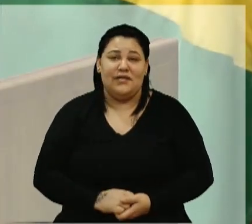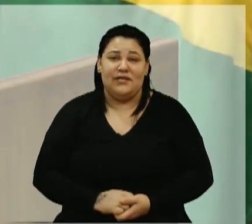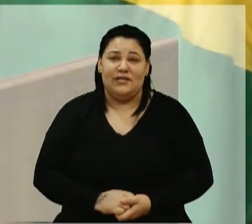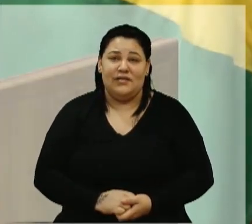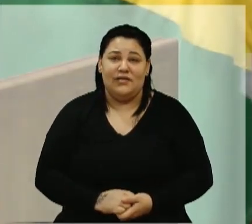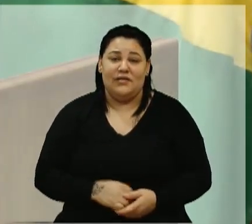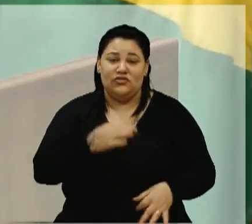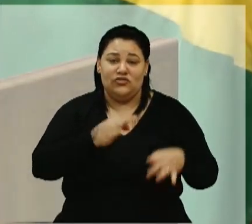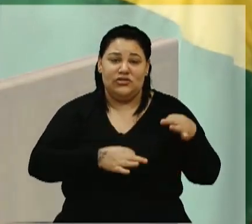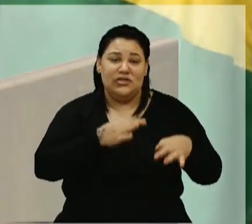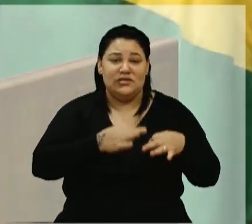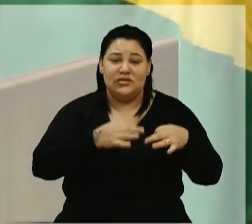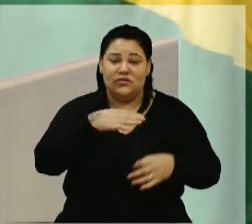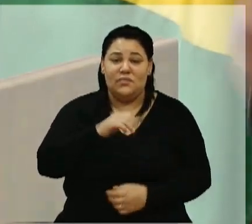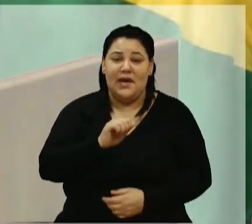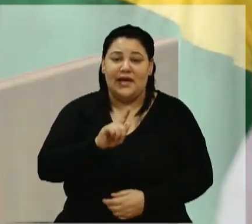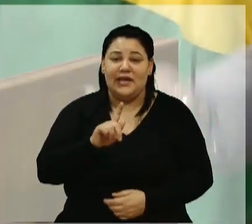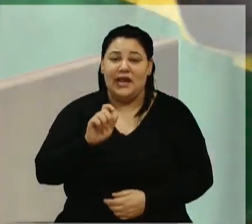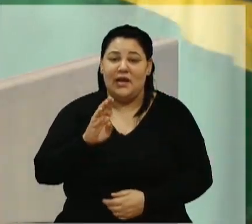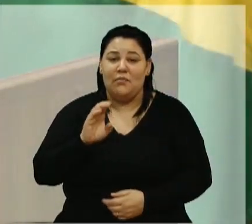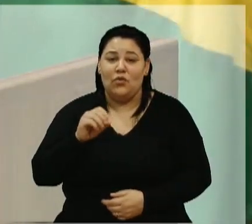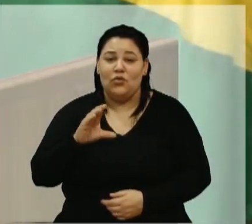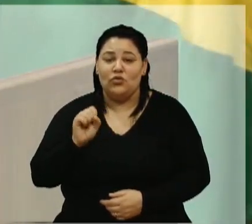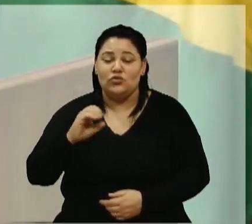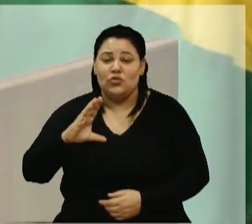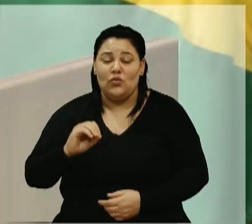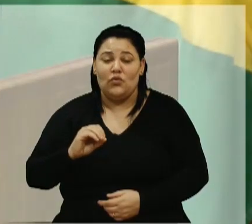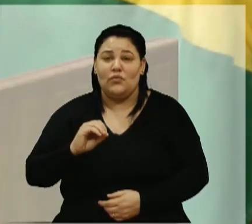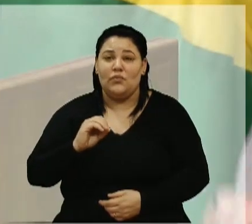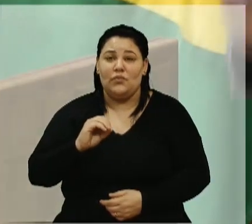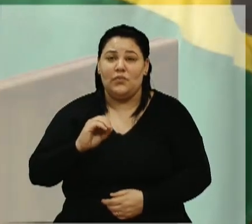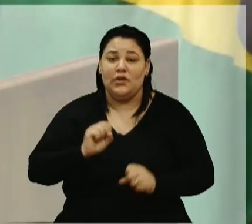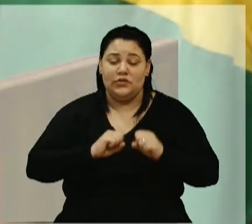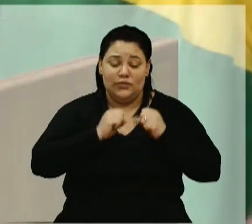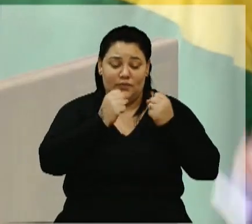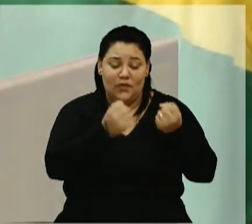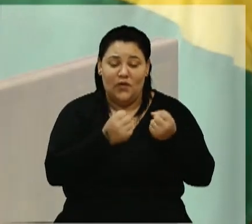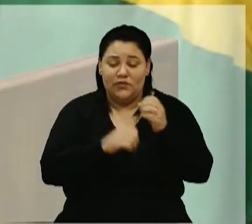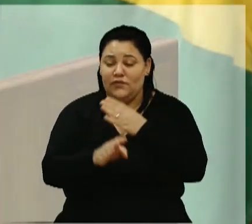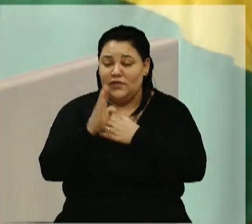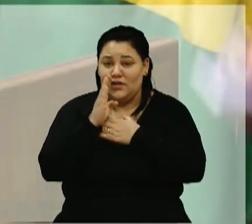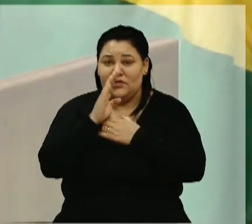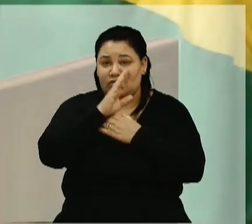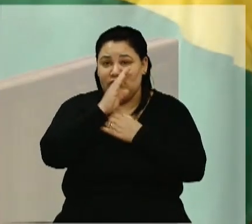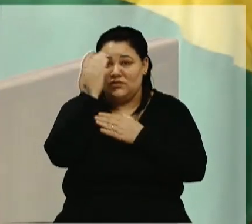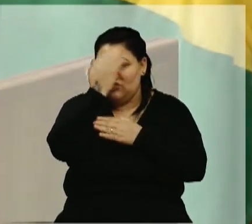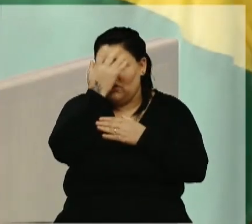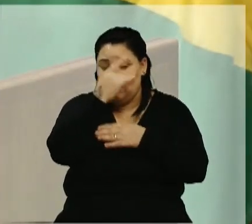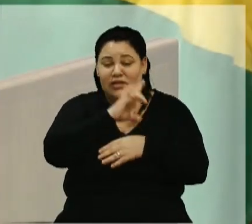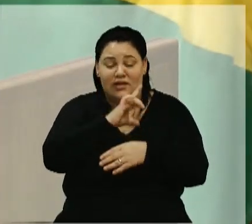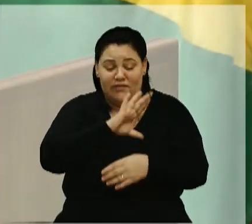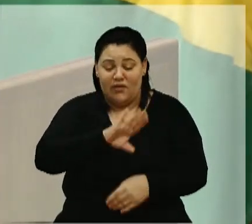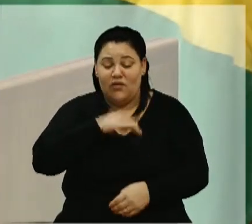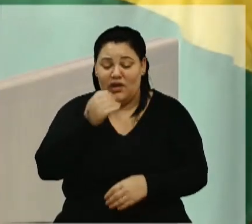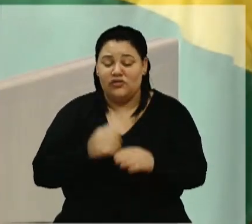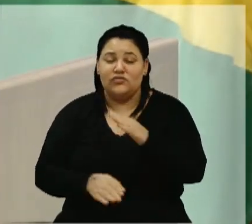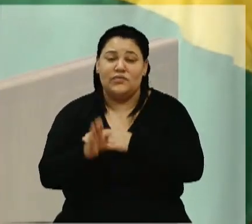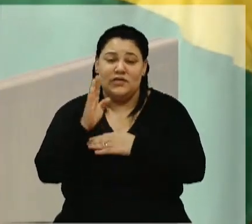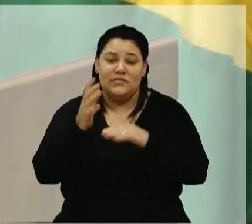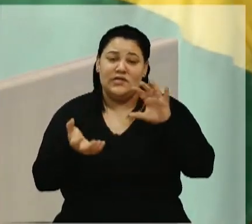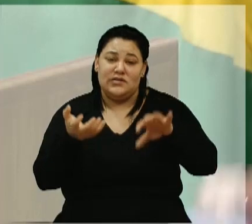do caso Maia Bosco, pelo esforço, pelas viagens, que o prefeito Adiló teve coragem de ir a Brasília e resolver, ou